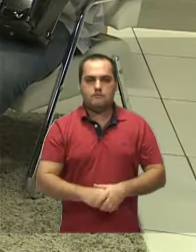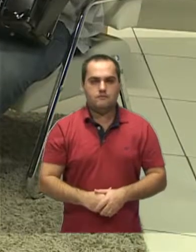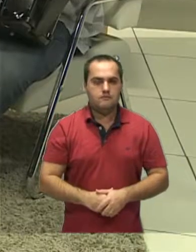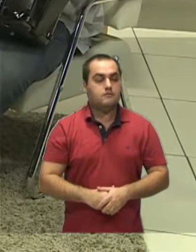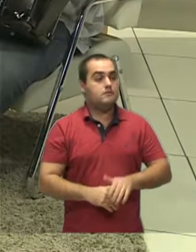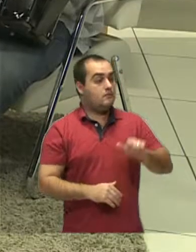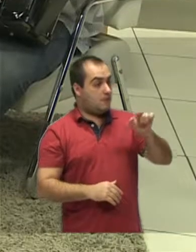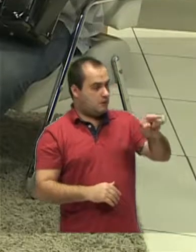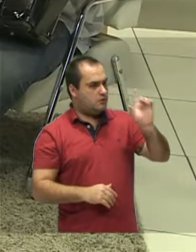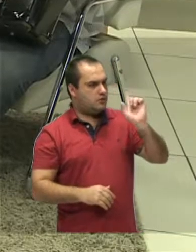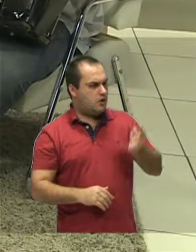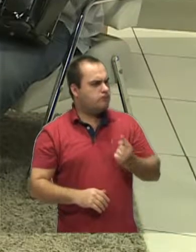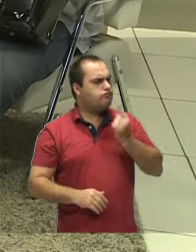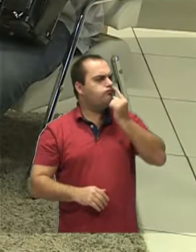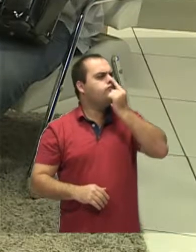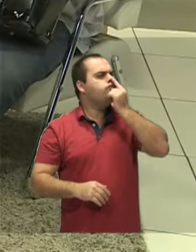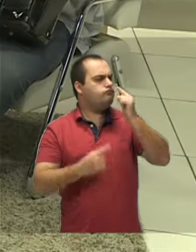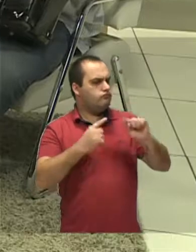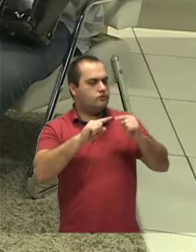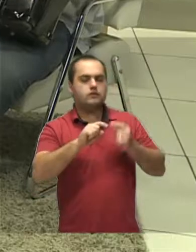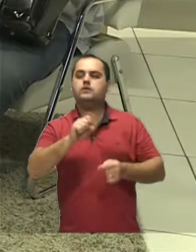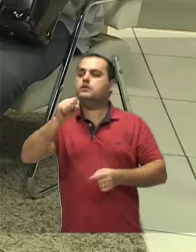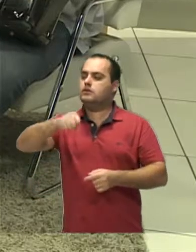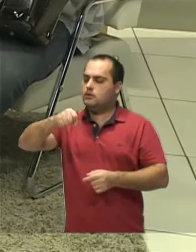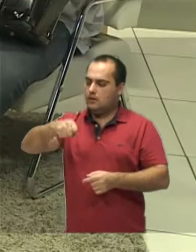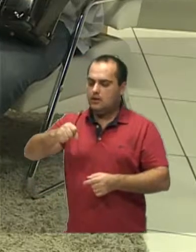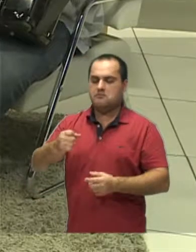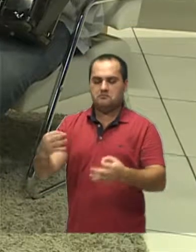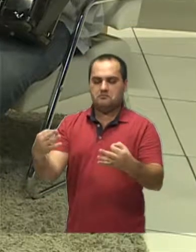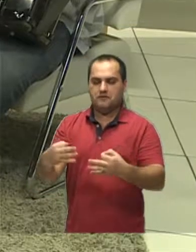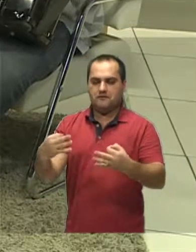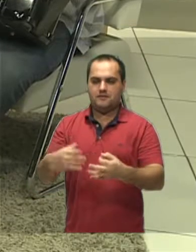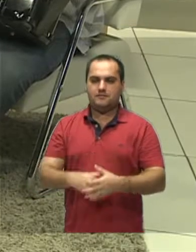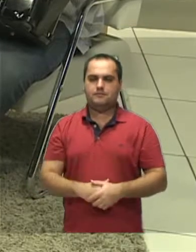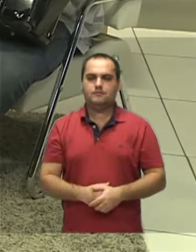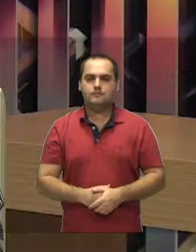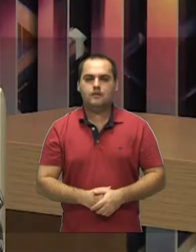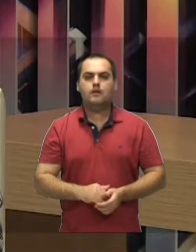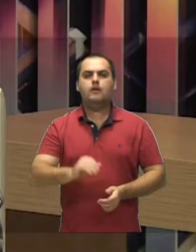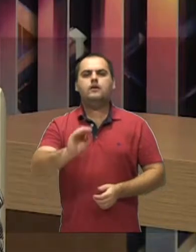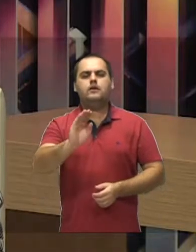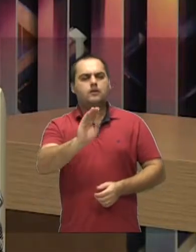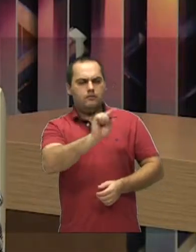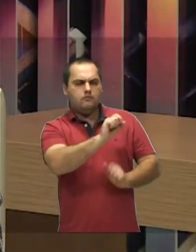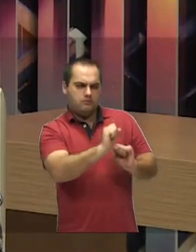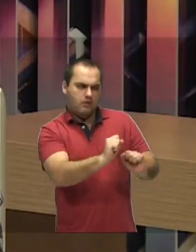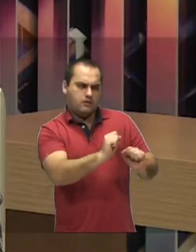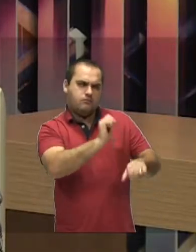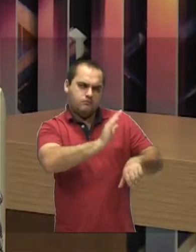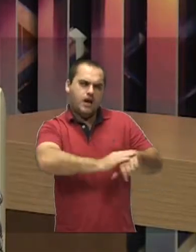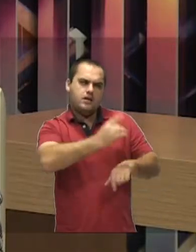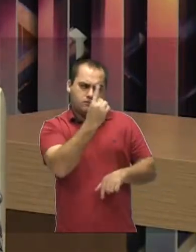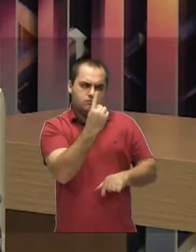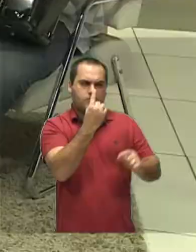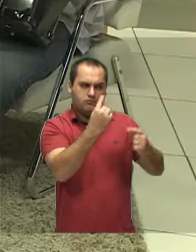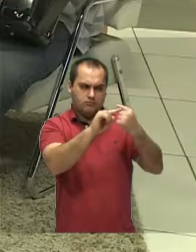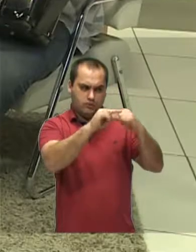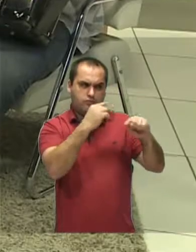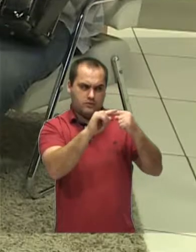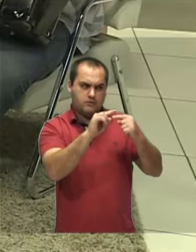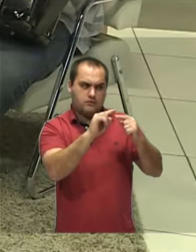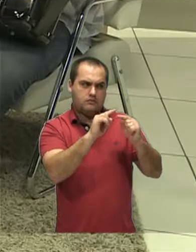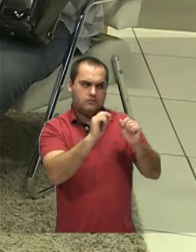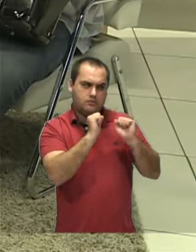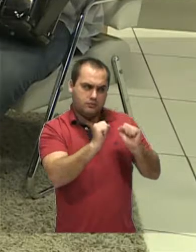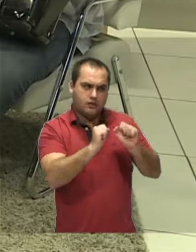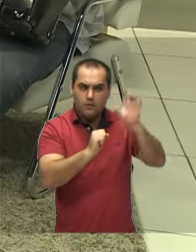intimidade melódica. Exatamente, melódica, harmônica. Bruno, tem como executar mais uma peça, mais uma canção para a gente